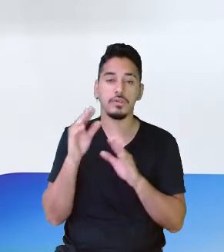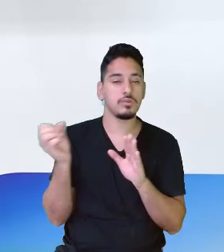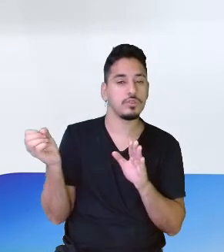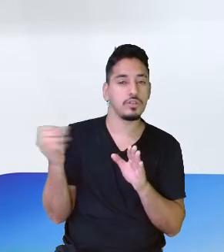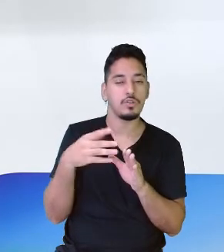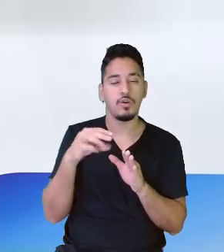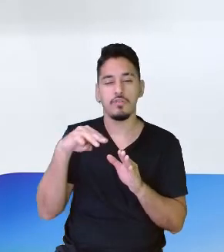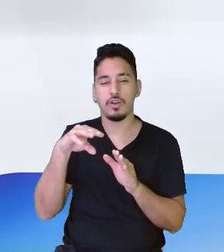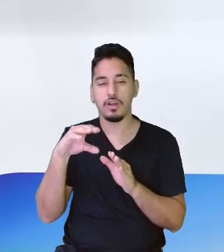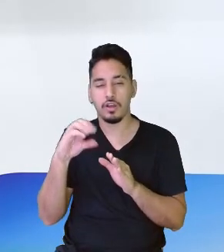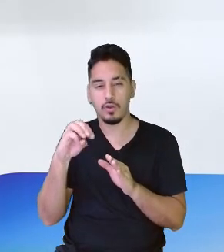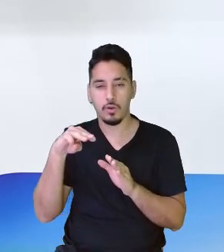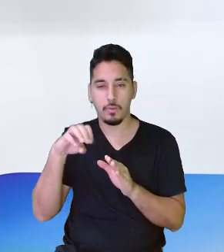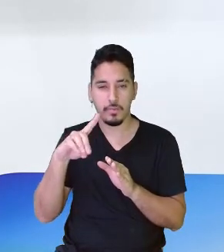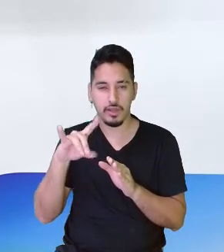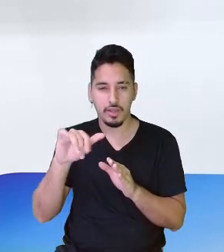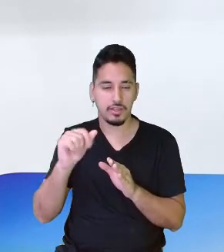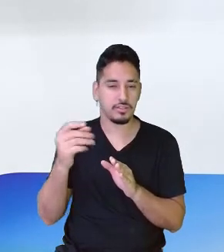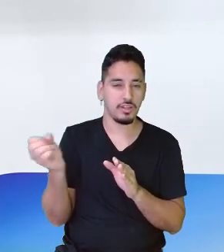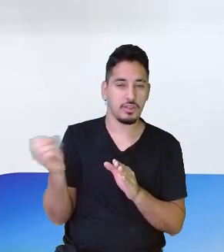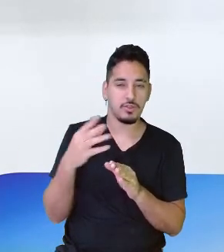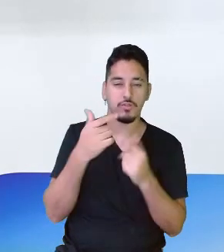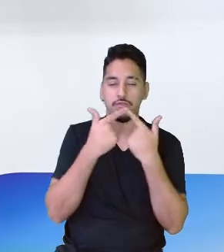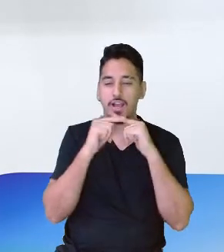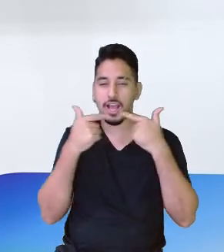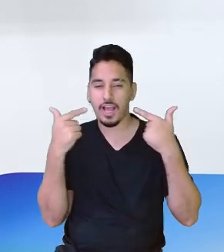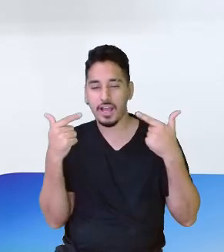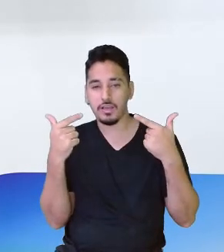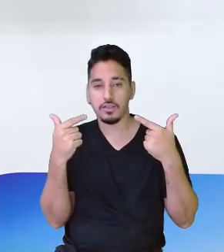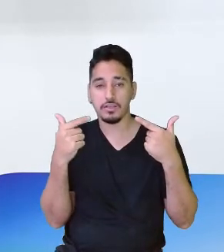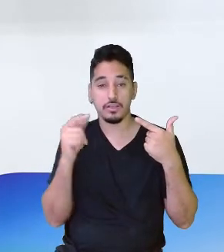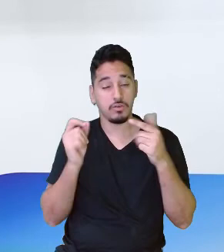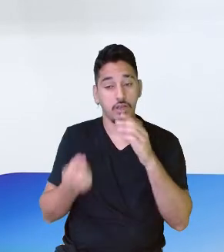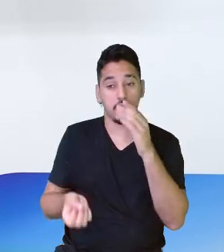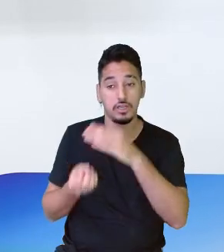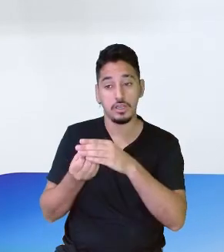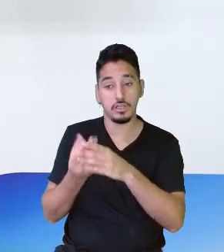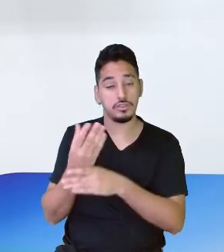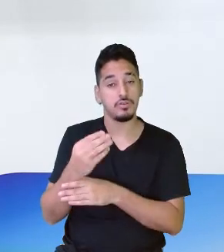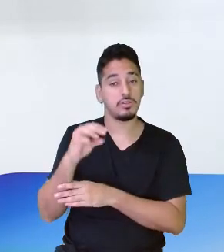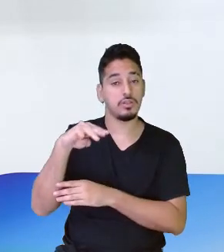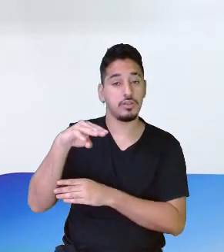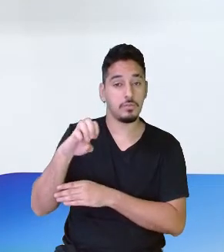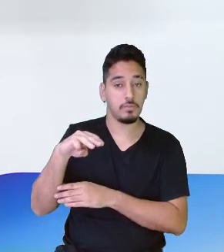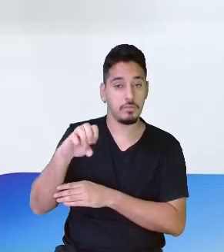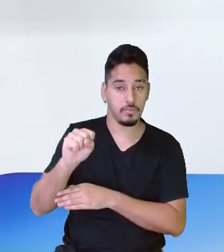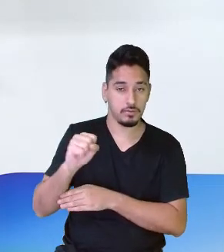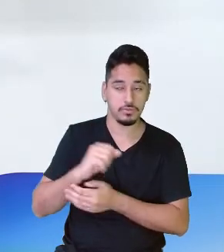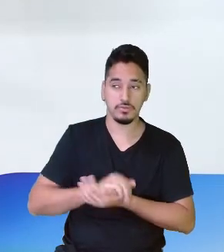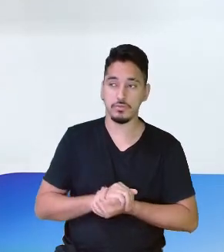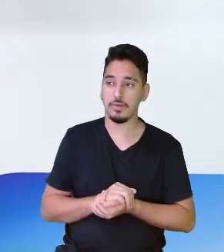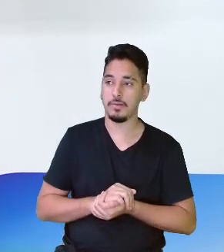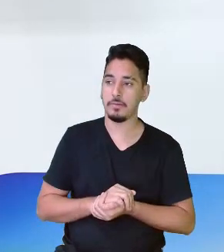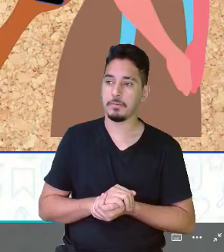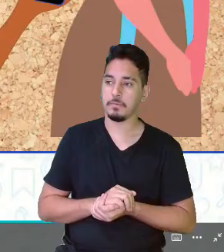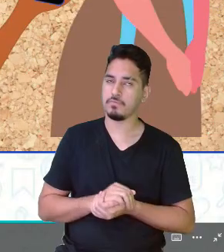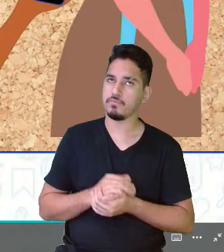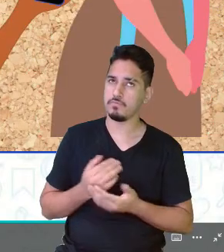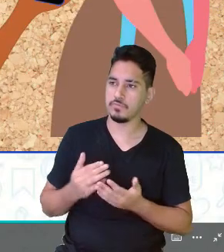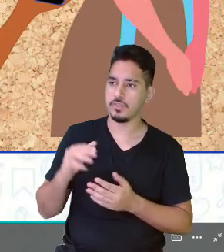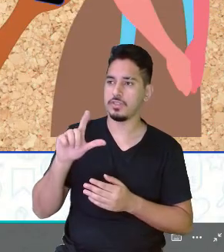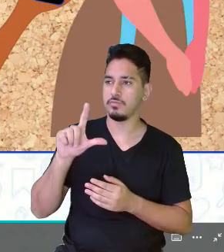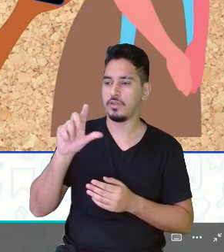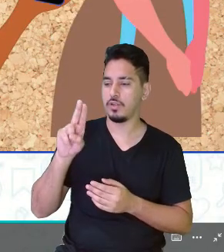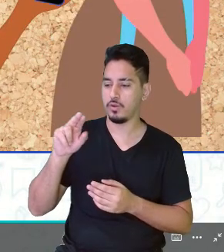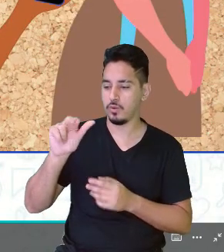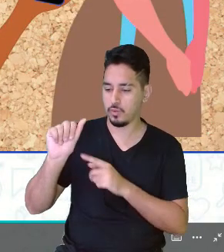nova comédia, com esse novo humor, esse humor das redes, que é a fabricação de memes. E aí, se para a Luna o